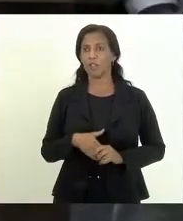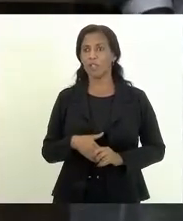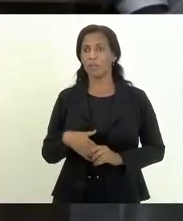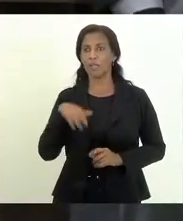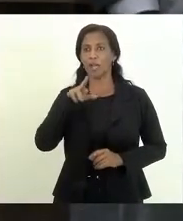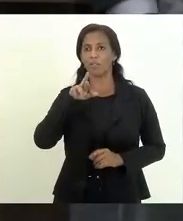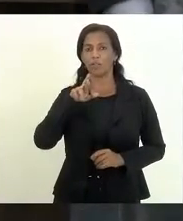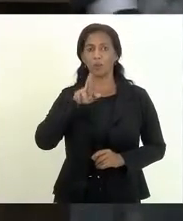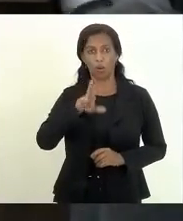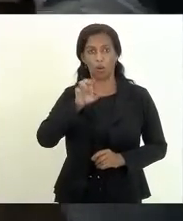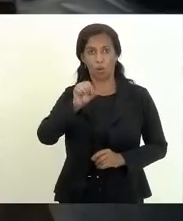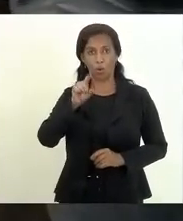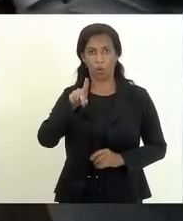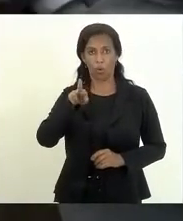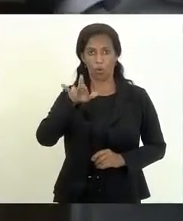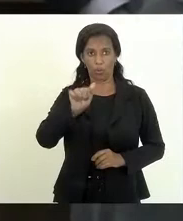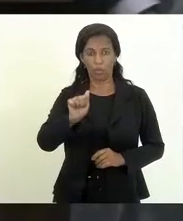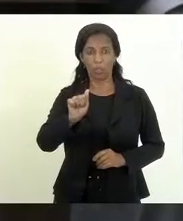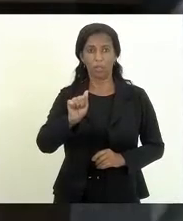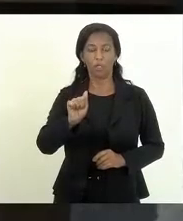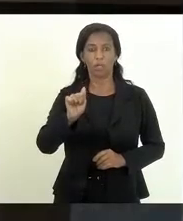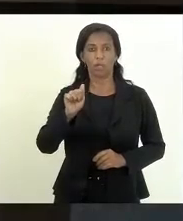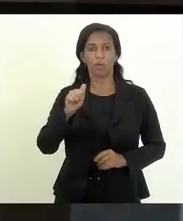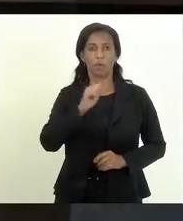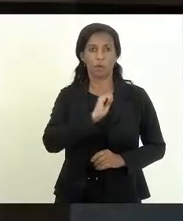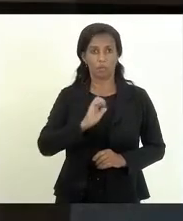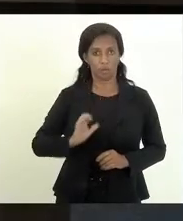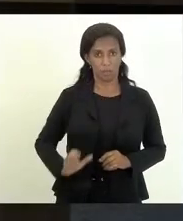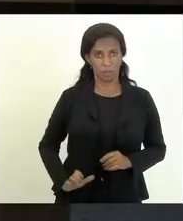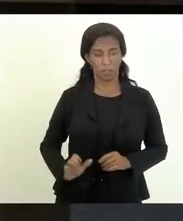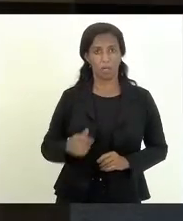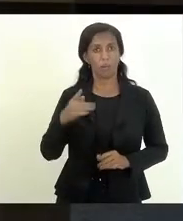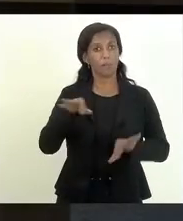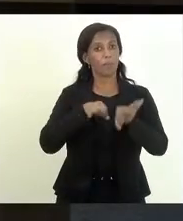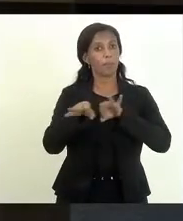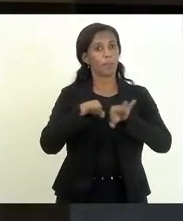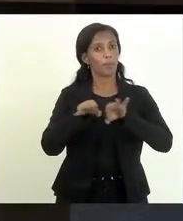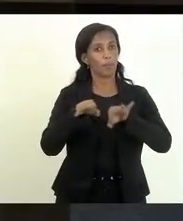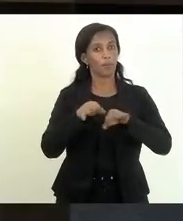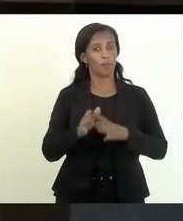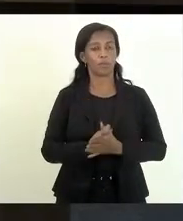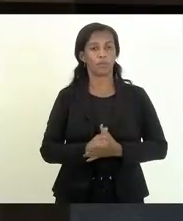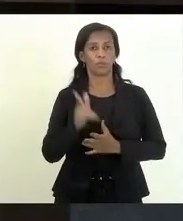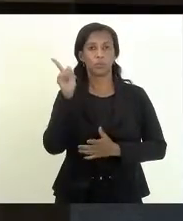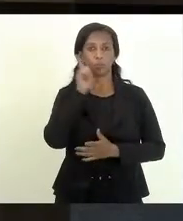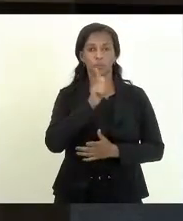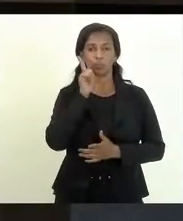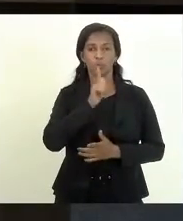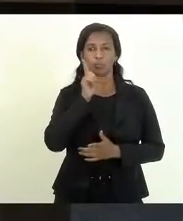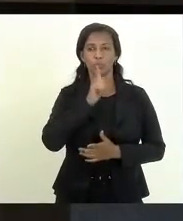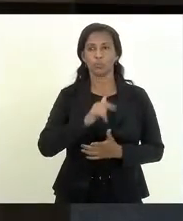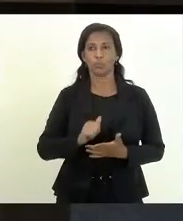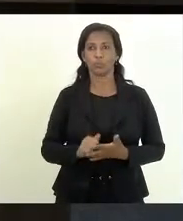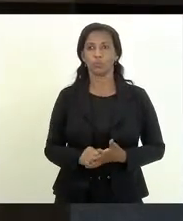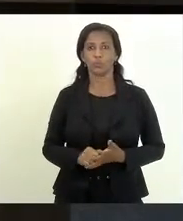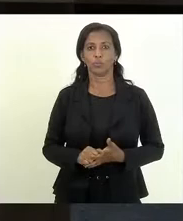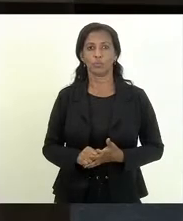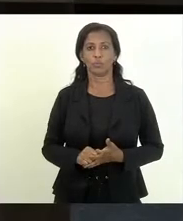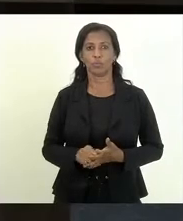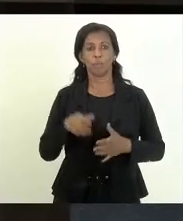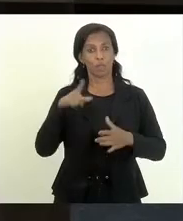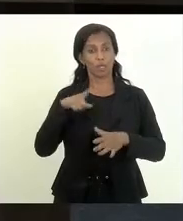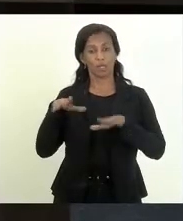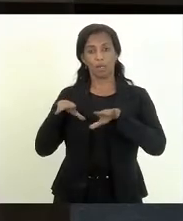Rodrigo Bacelar e o André Siciliano pelo projeto que concedem o